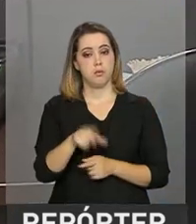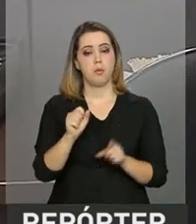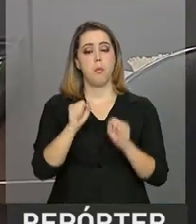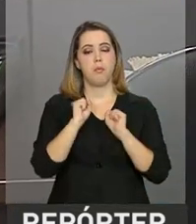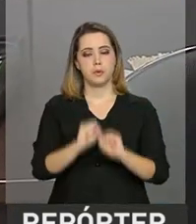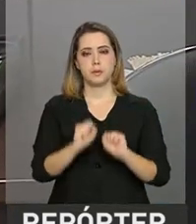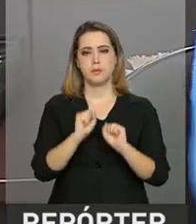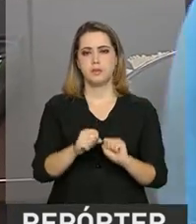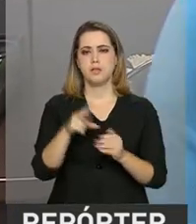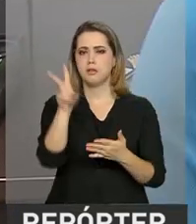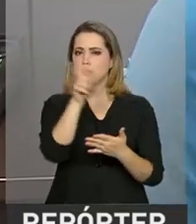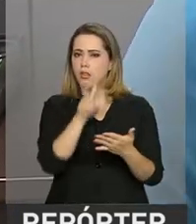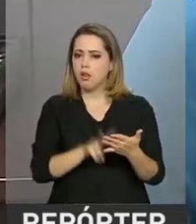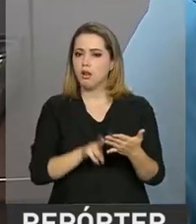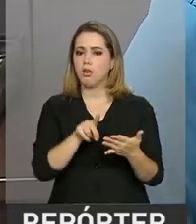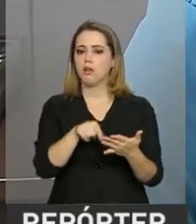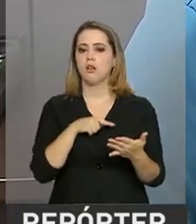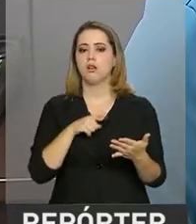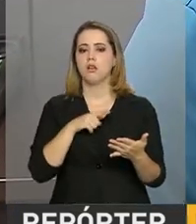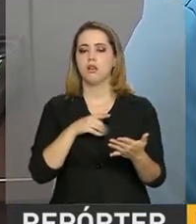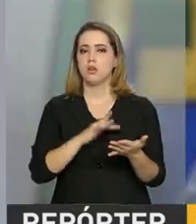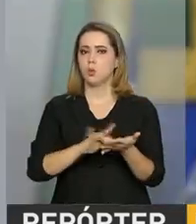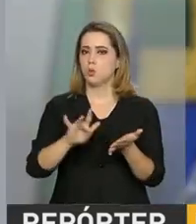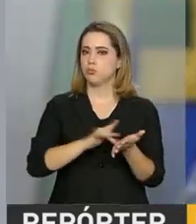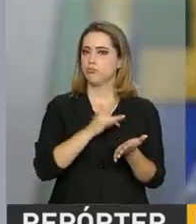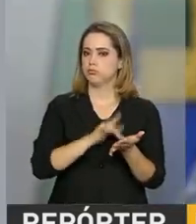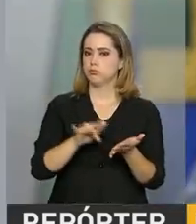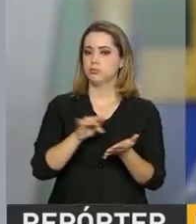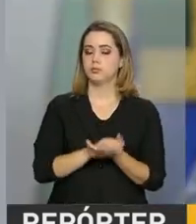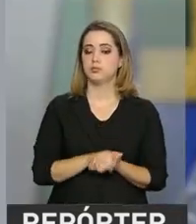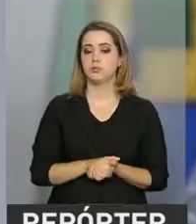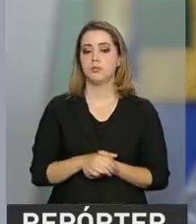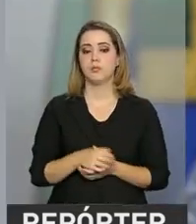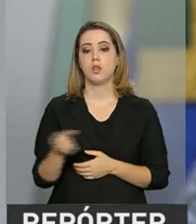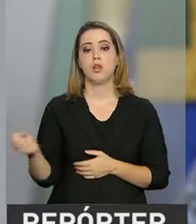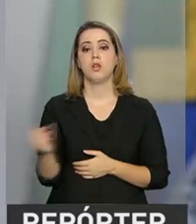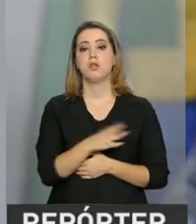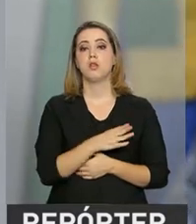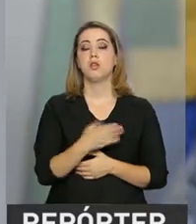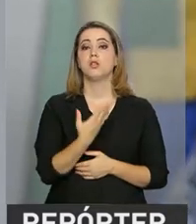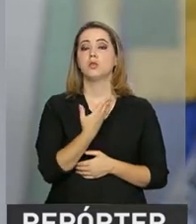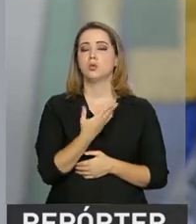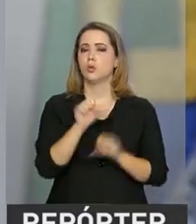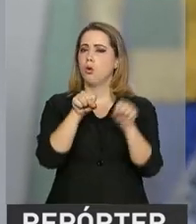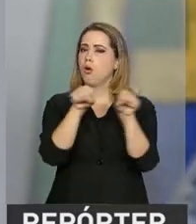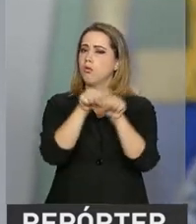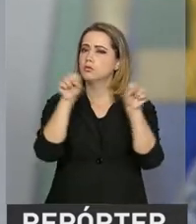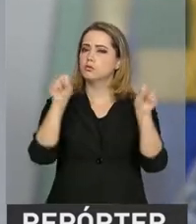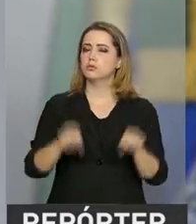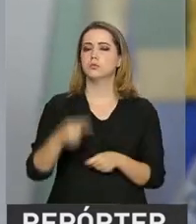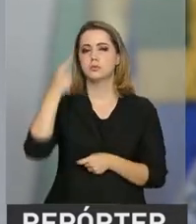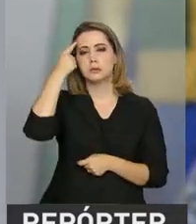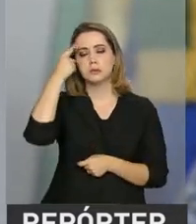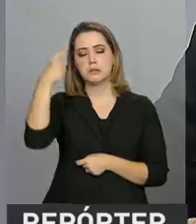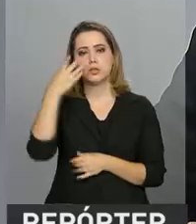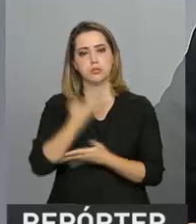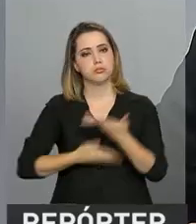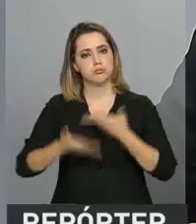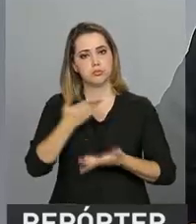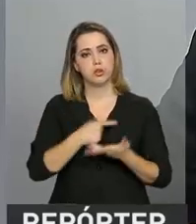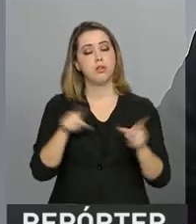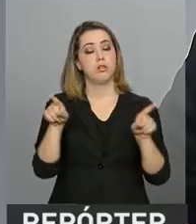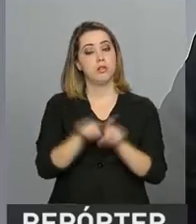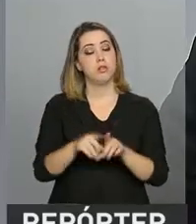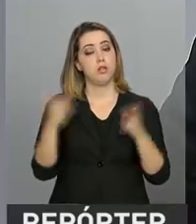permite leitura em dispositivos móveis a nova plataforma é um instrumento de inteligência comercial e